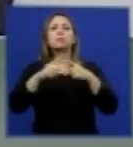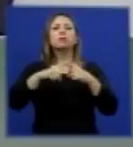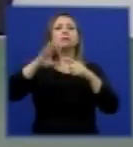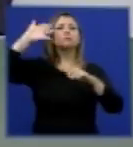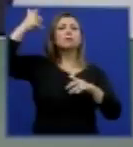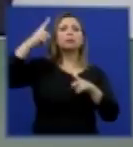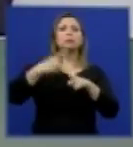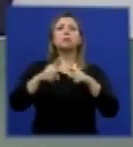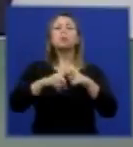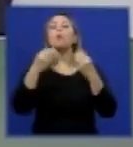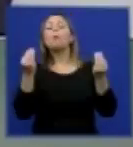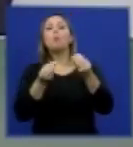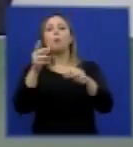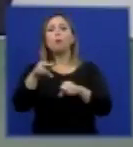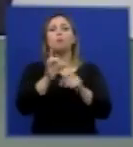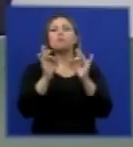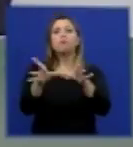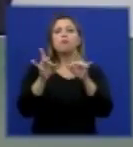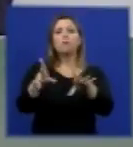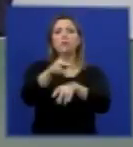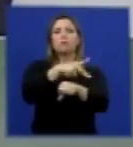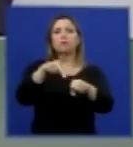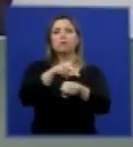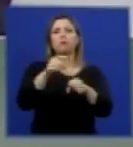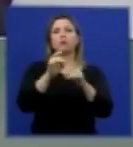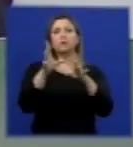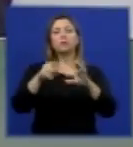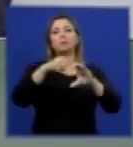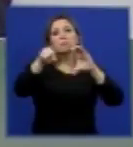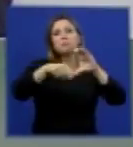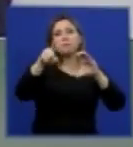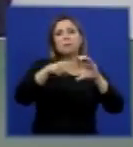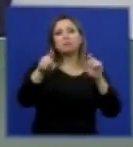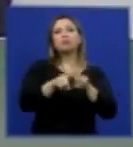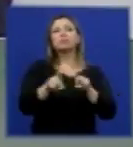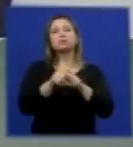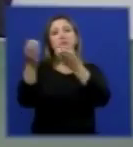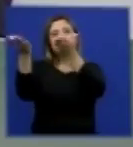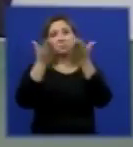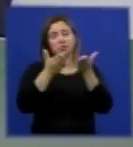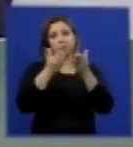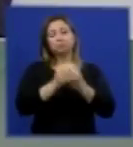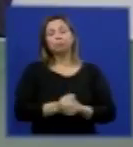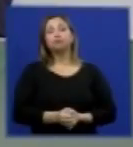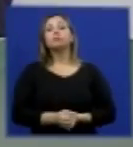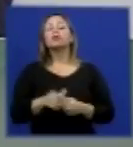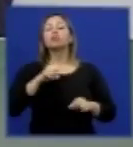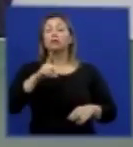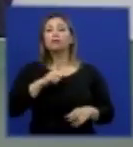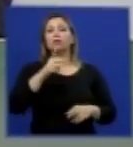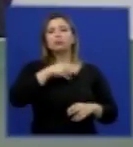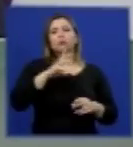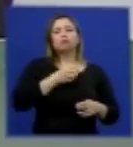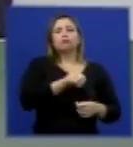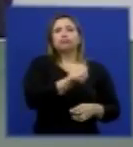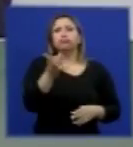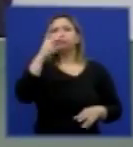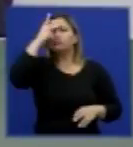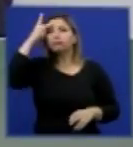a importação ou não desses resíduos. Por isto, haverá um sorteio, porque o número